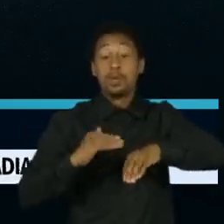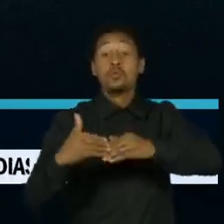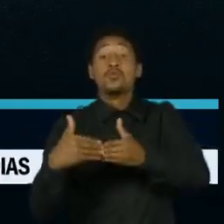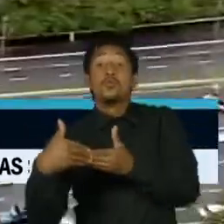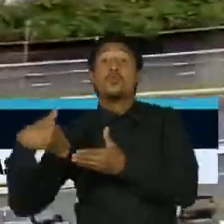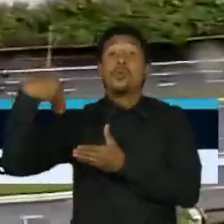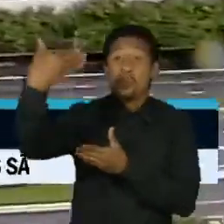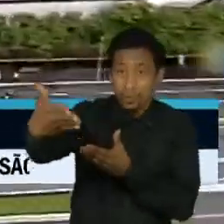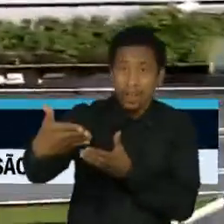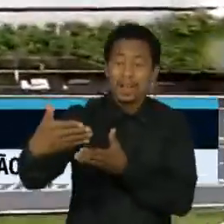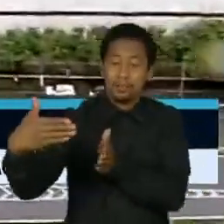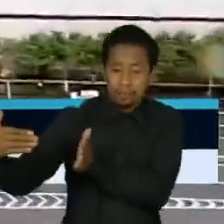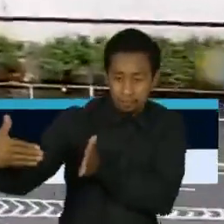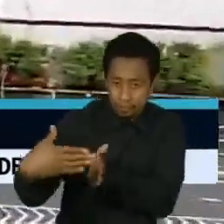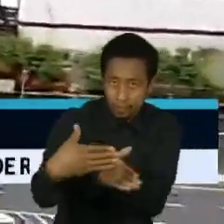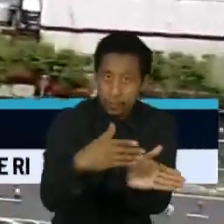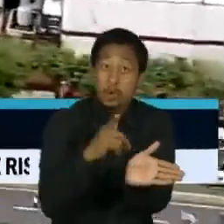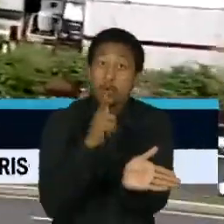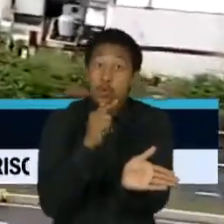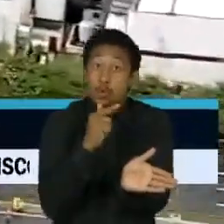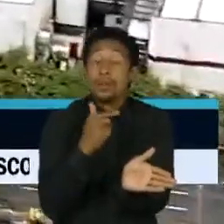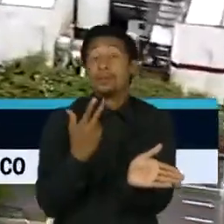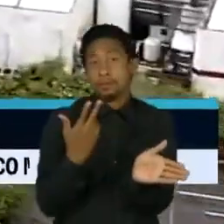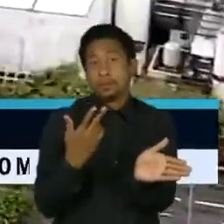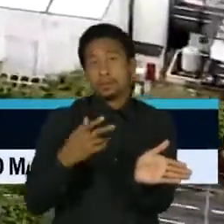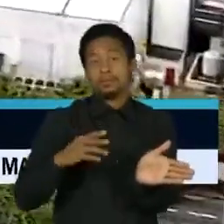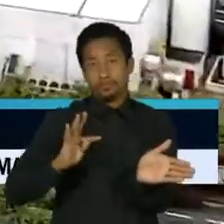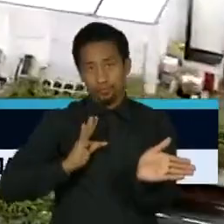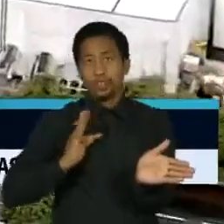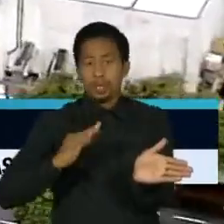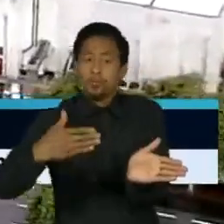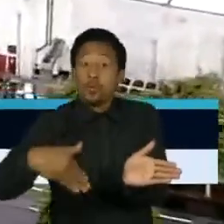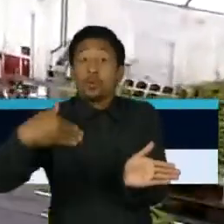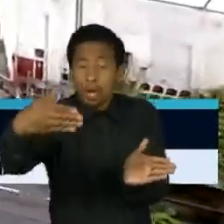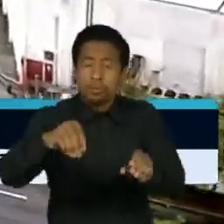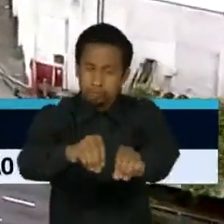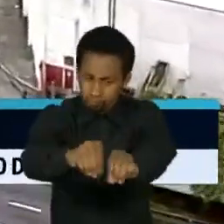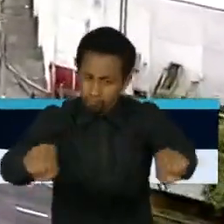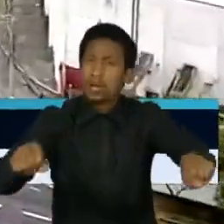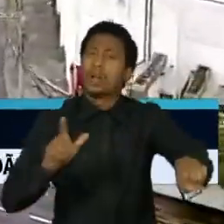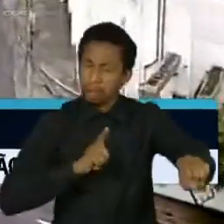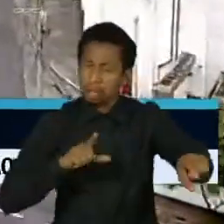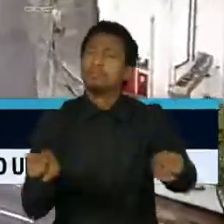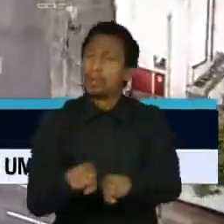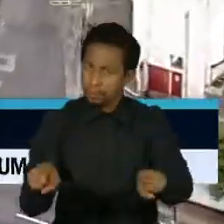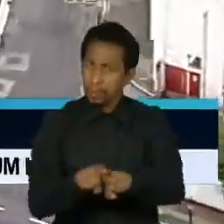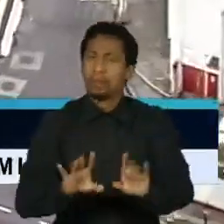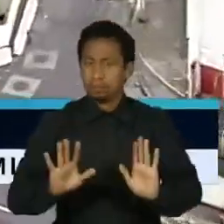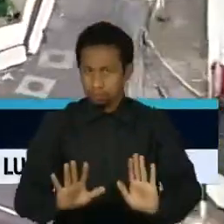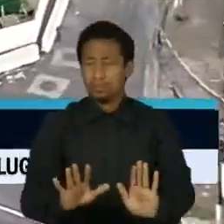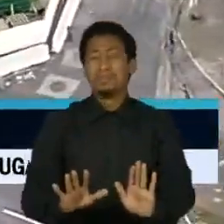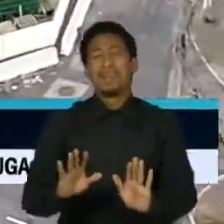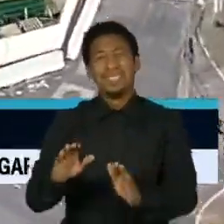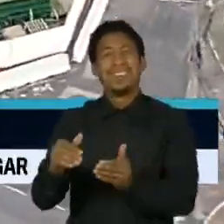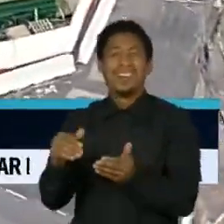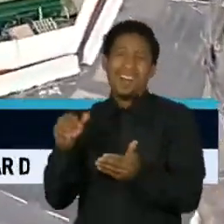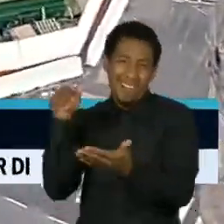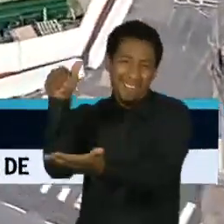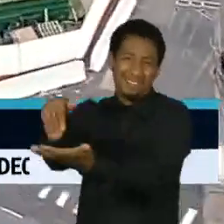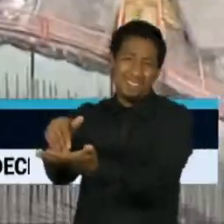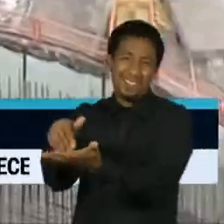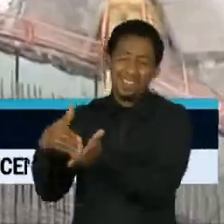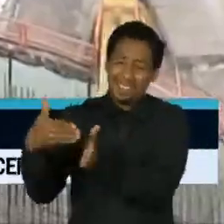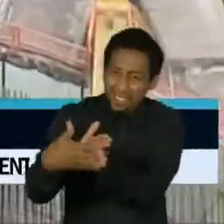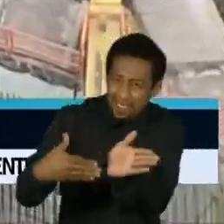esquerda do Tietê. Então, ele não pode chegar, esse esgoto não tem como chegar na Água Branca. O caminho